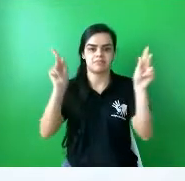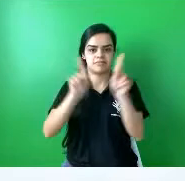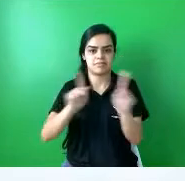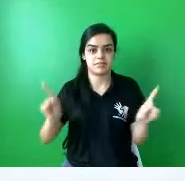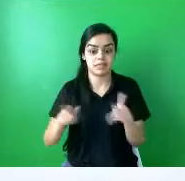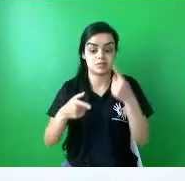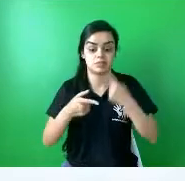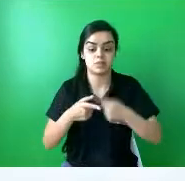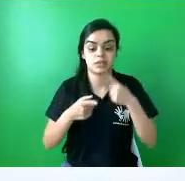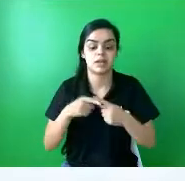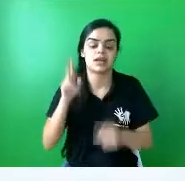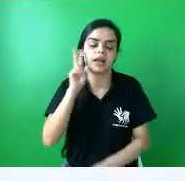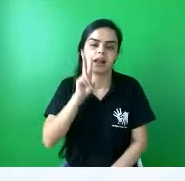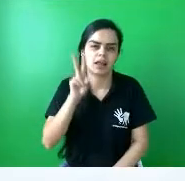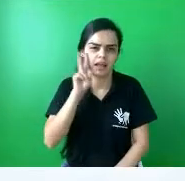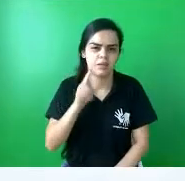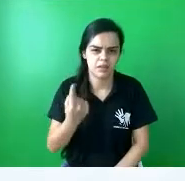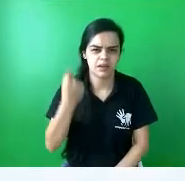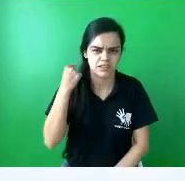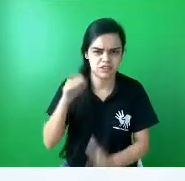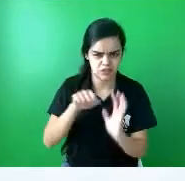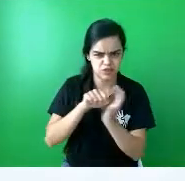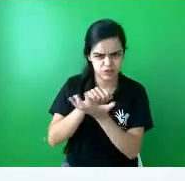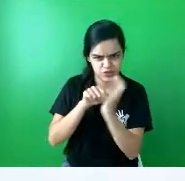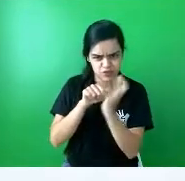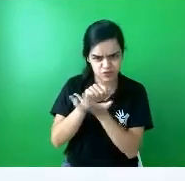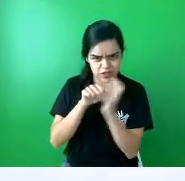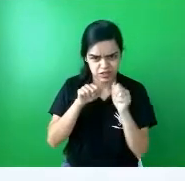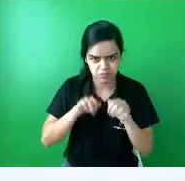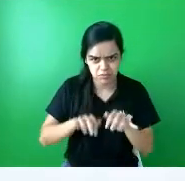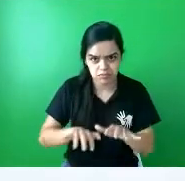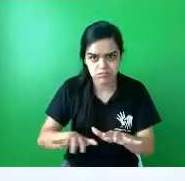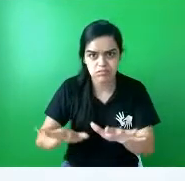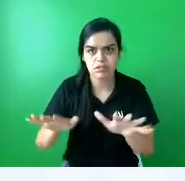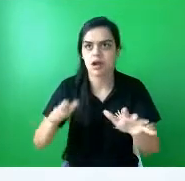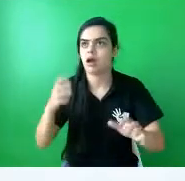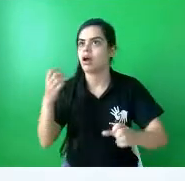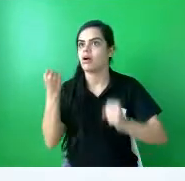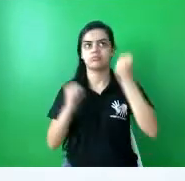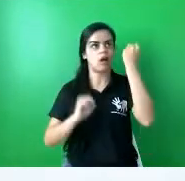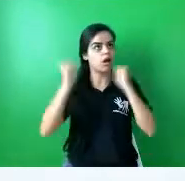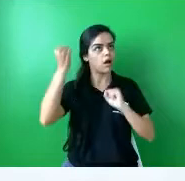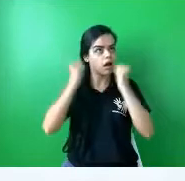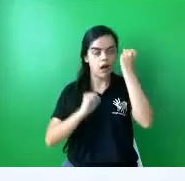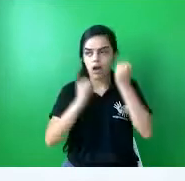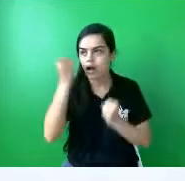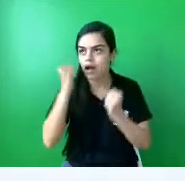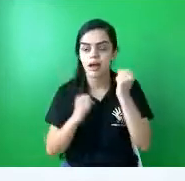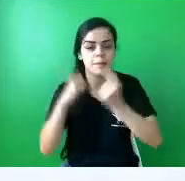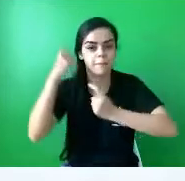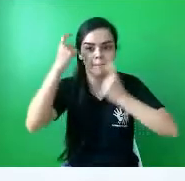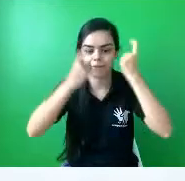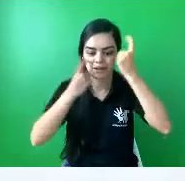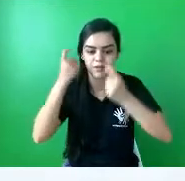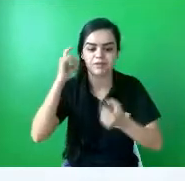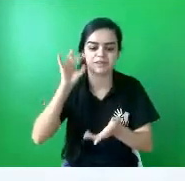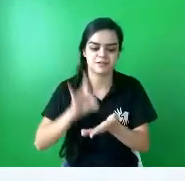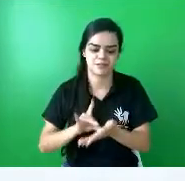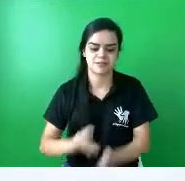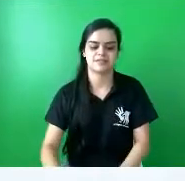Porque, assim, a gente lembra do começo do Covid até agora, a pandemia, o desespero, a preocupação